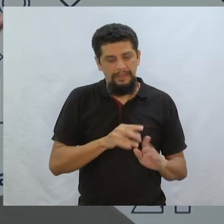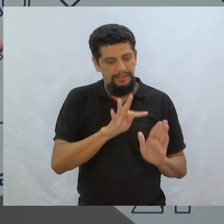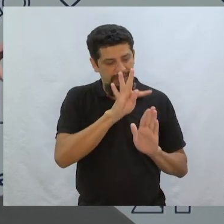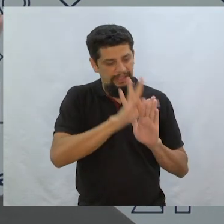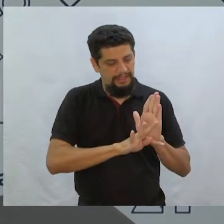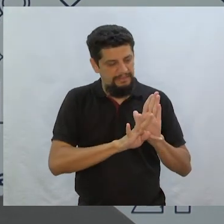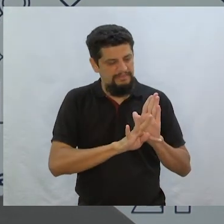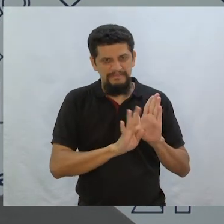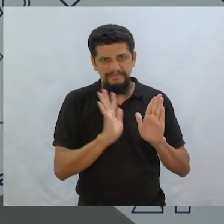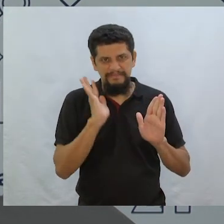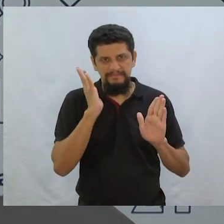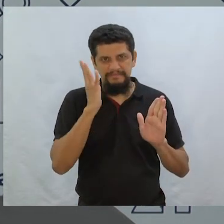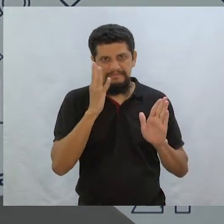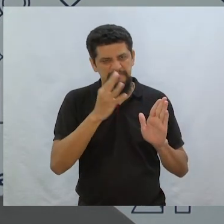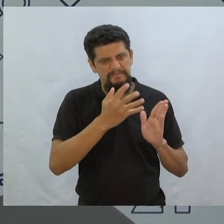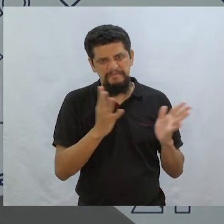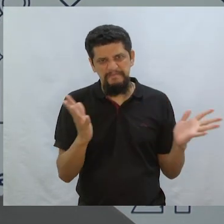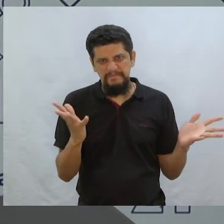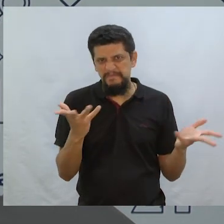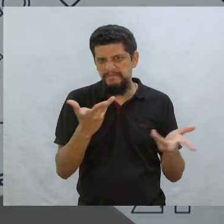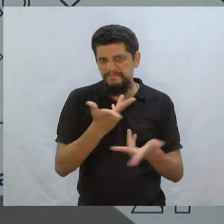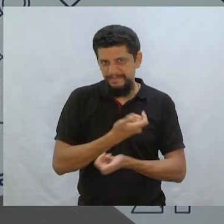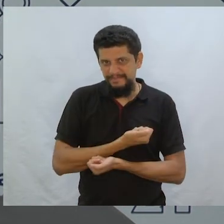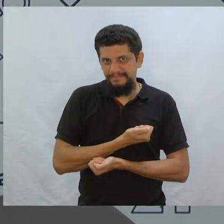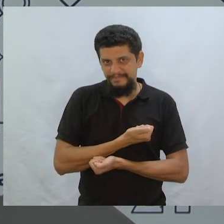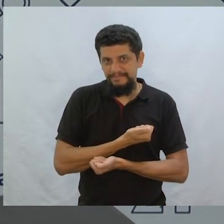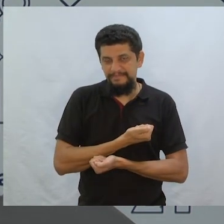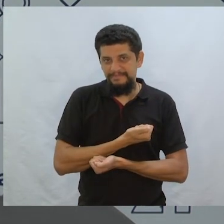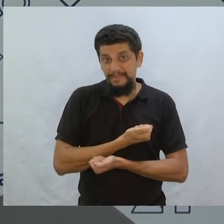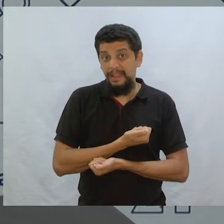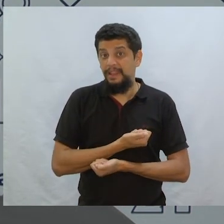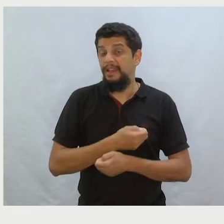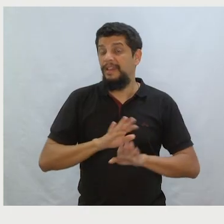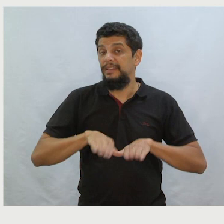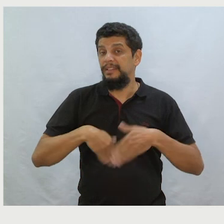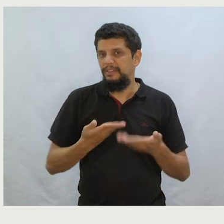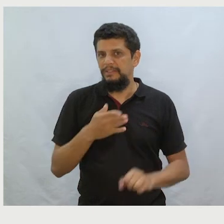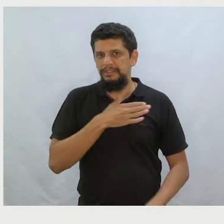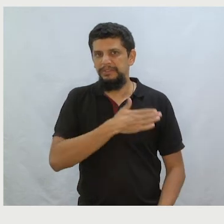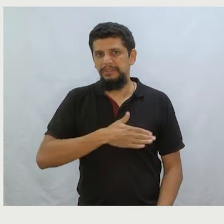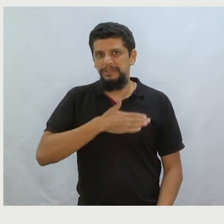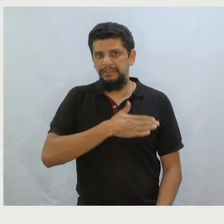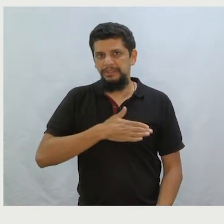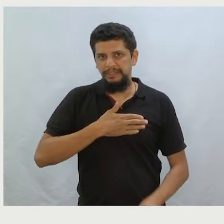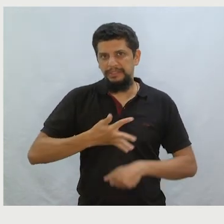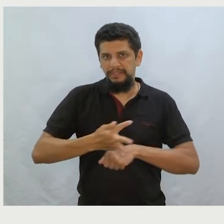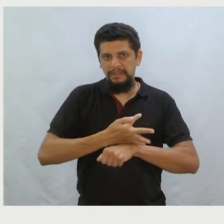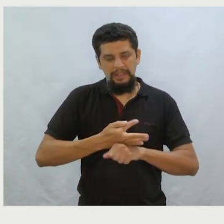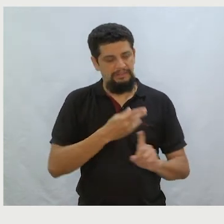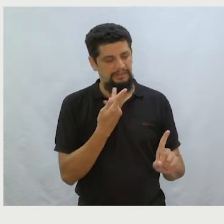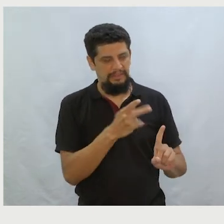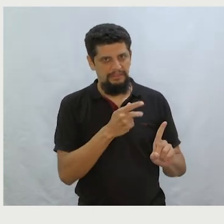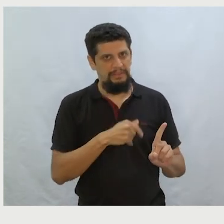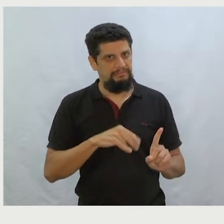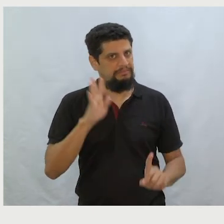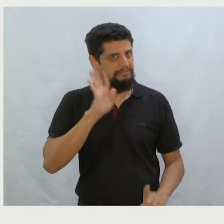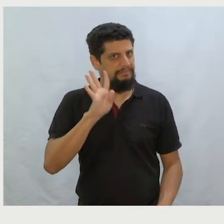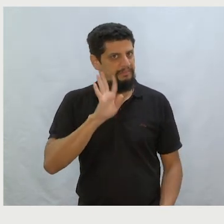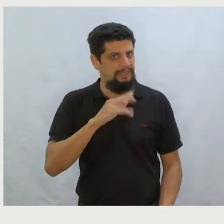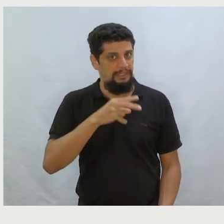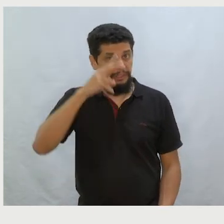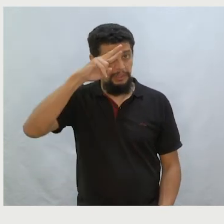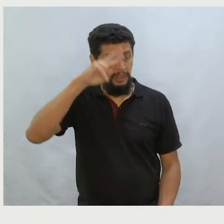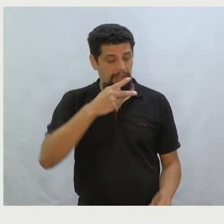o texto dele era muito bom e então gostaram das férias do Guilherme foi divertida a